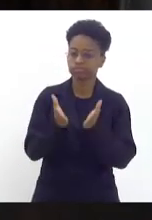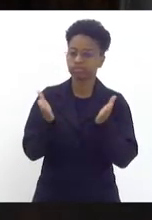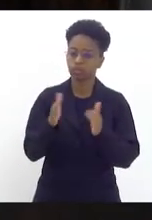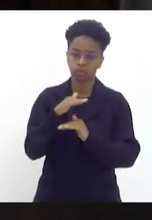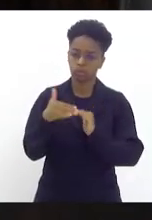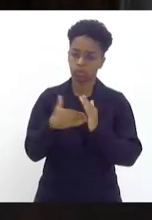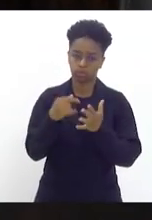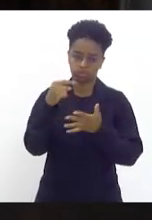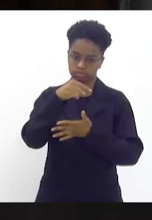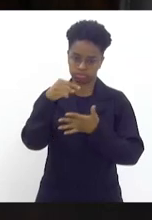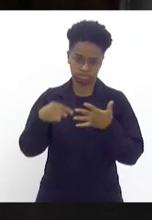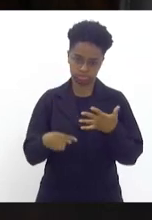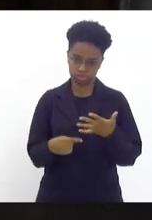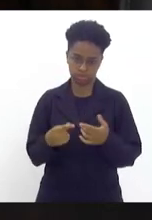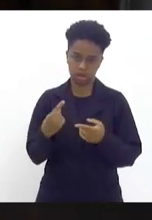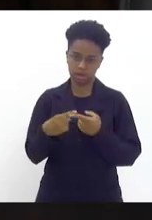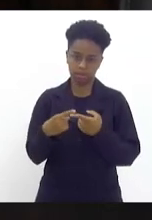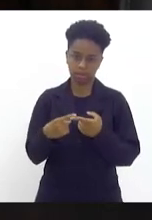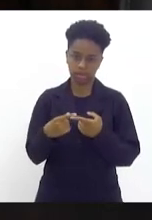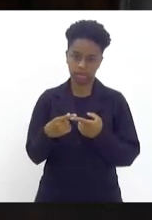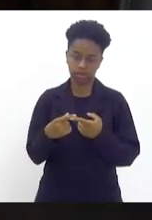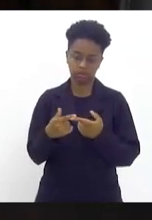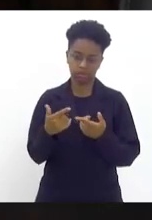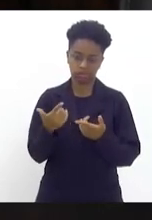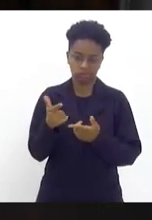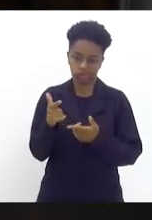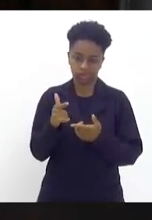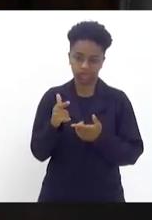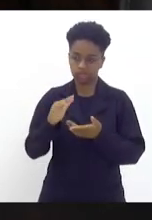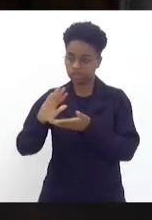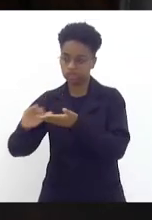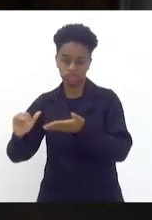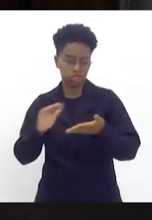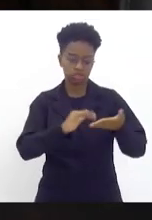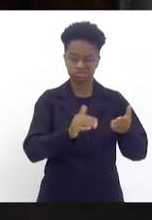tudo isso. Né? Uma coisa não exclui a outra.